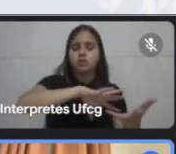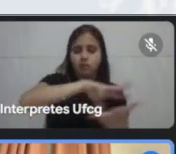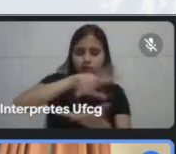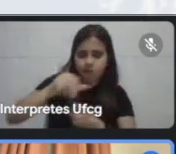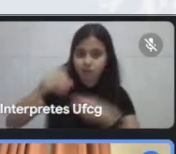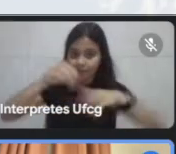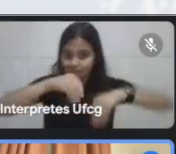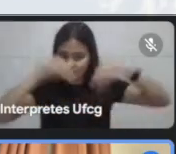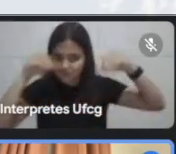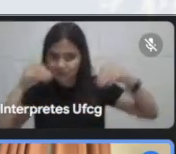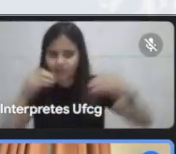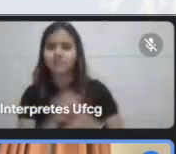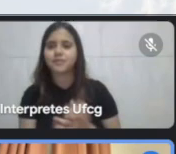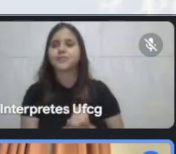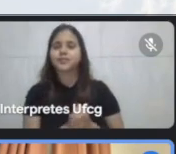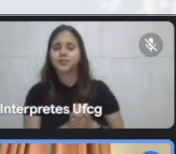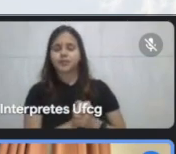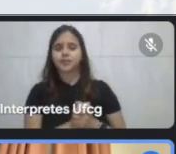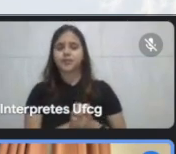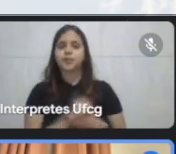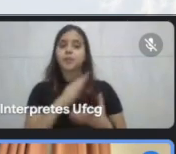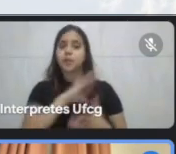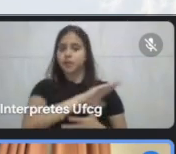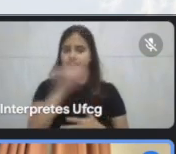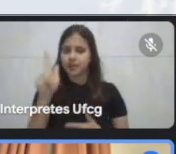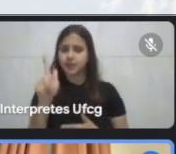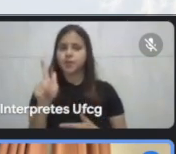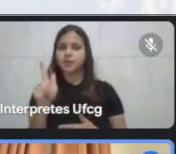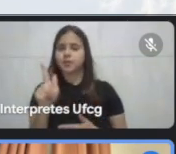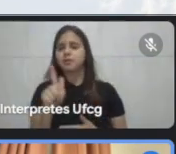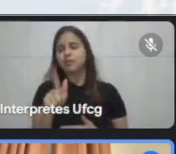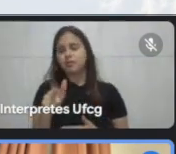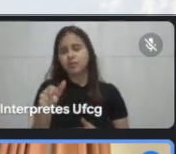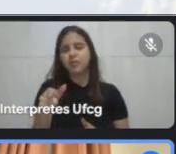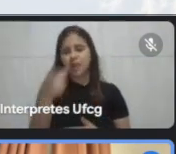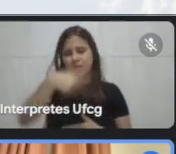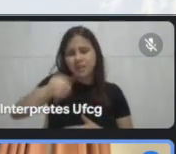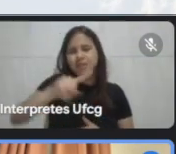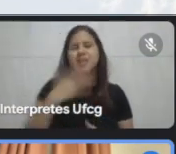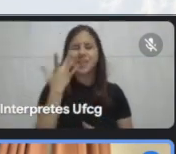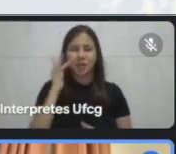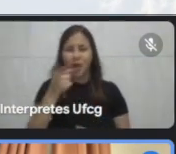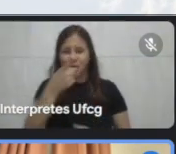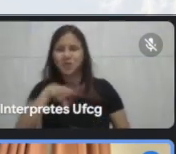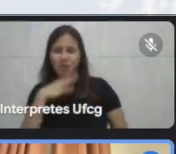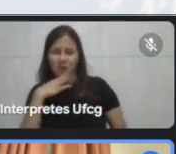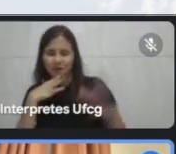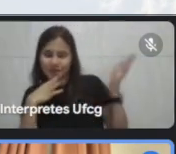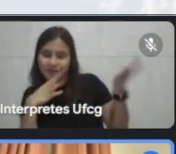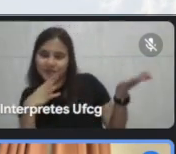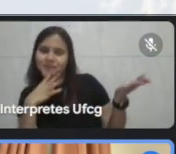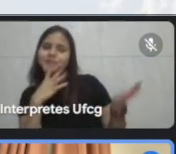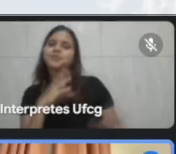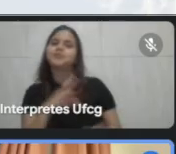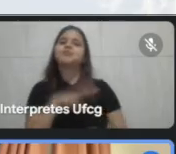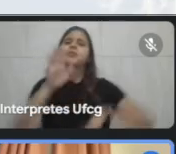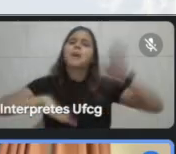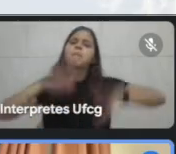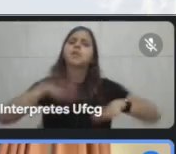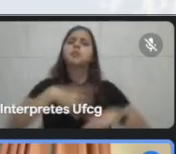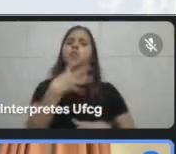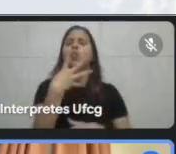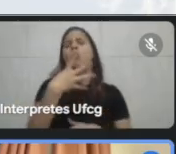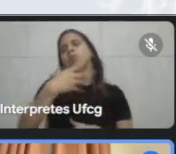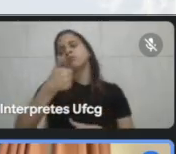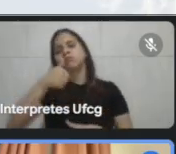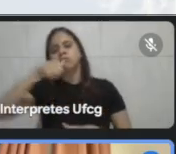urbano. Então, Campina Grande, acredito que todos que estão aqui conhecem, ela tem quase 420 mil